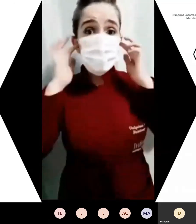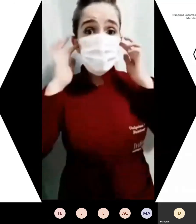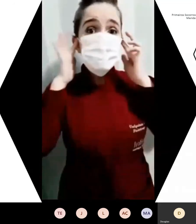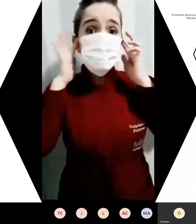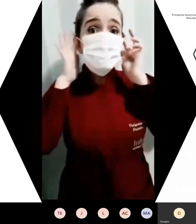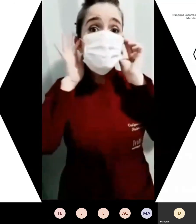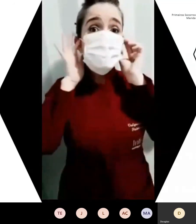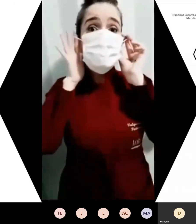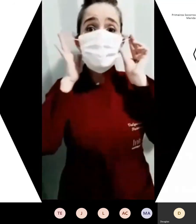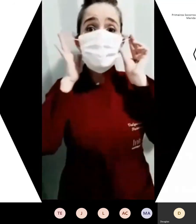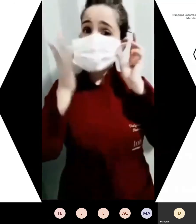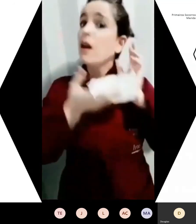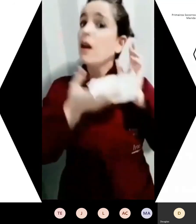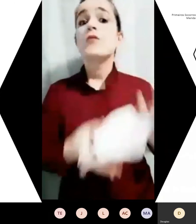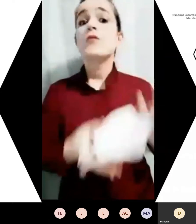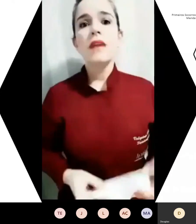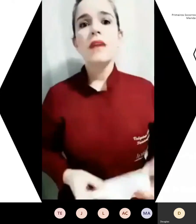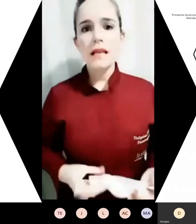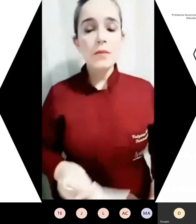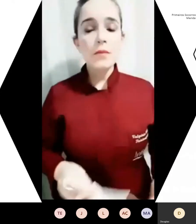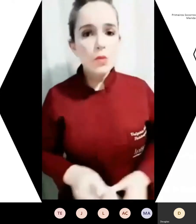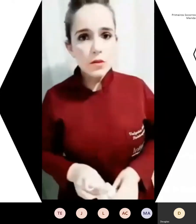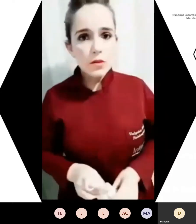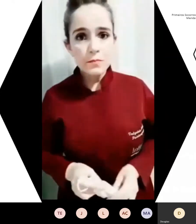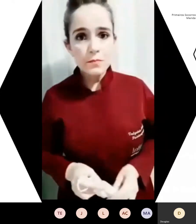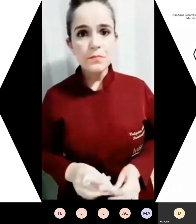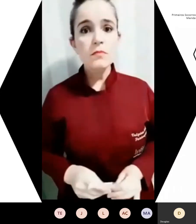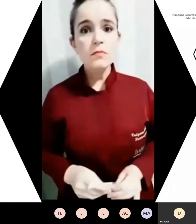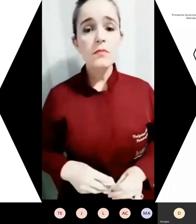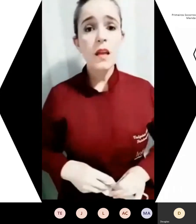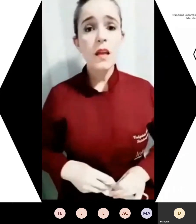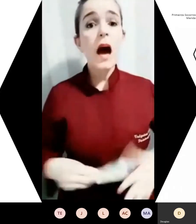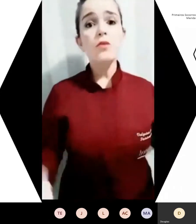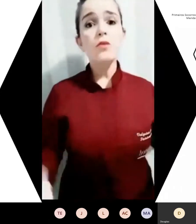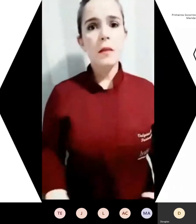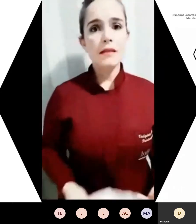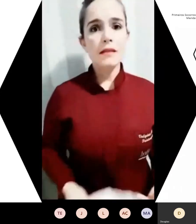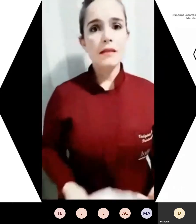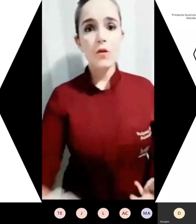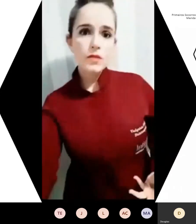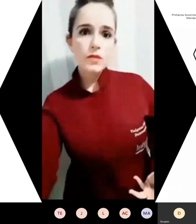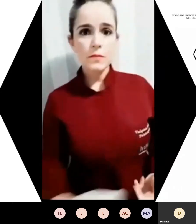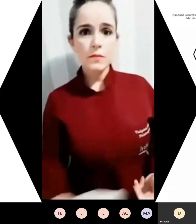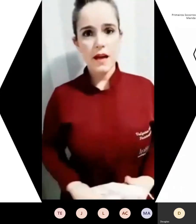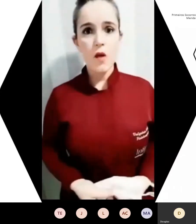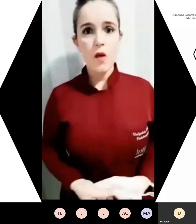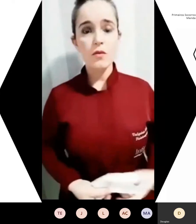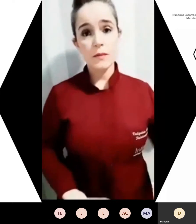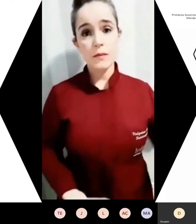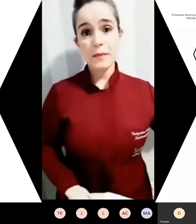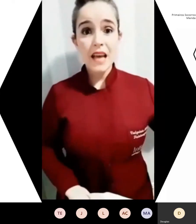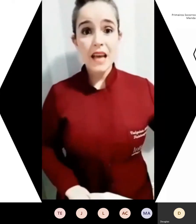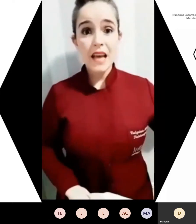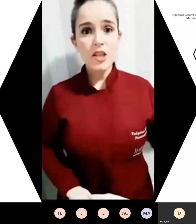máscara. Porque assim, você vai estar se habituando ao uso da máscara. E quando você precisar ir à